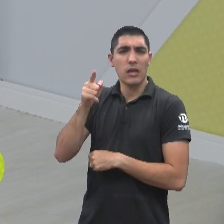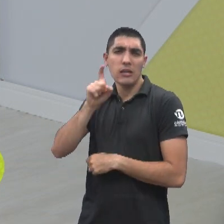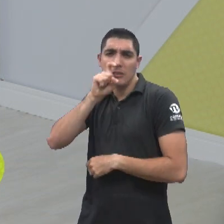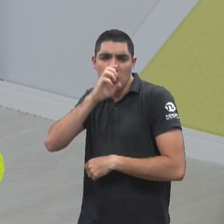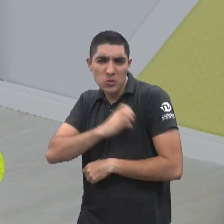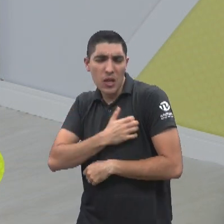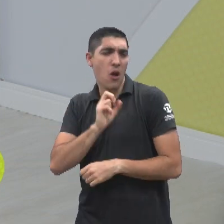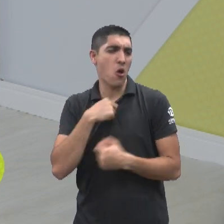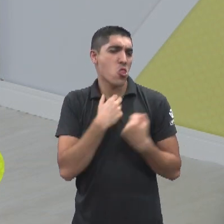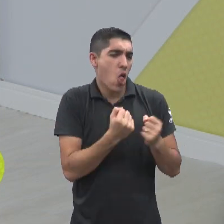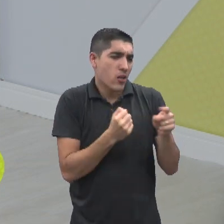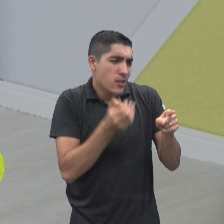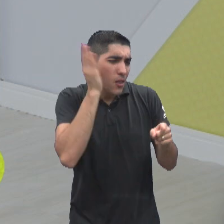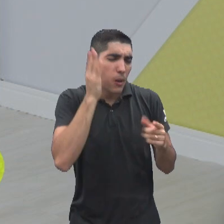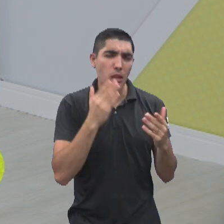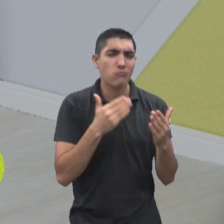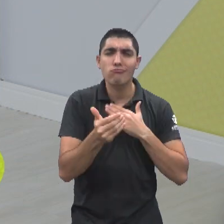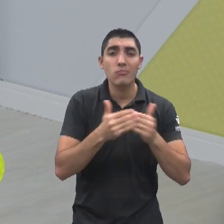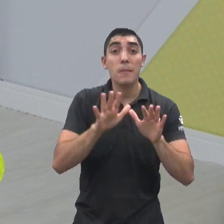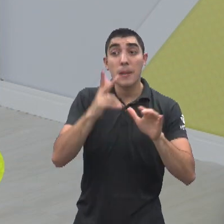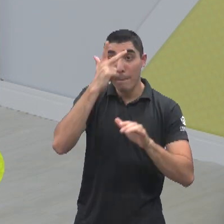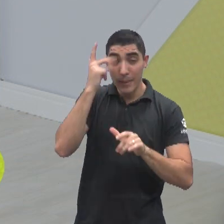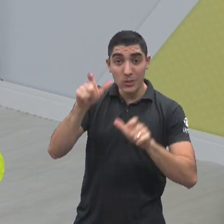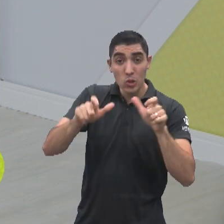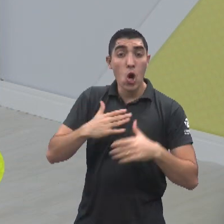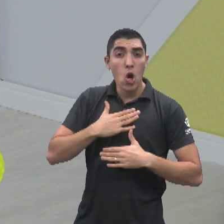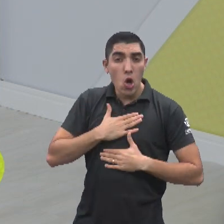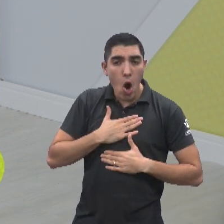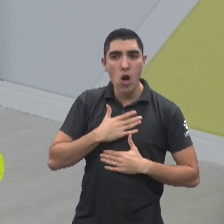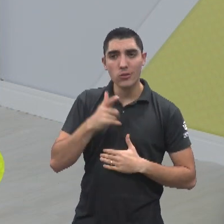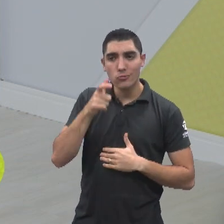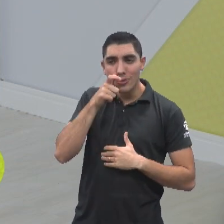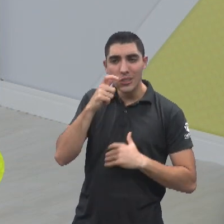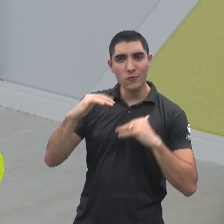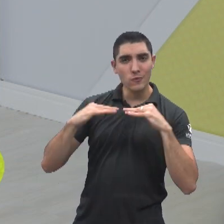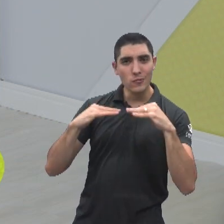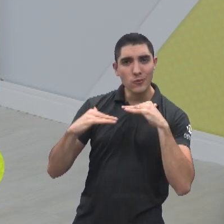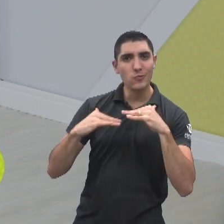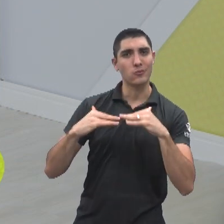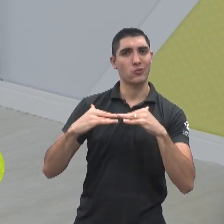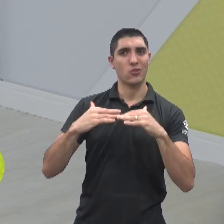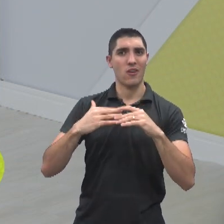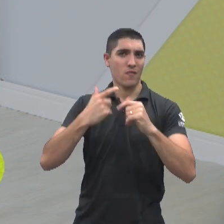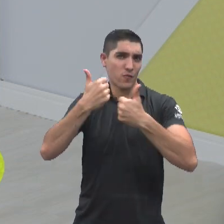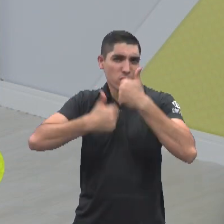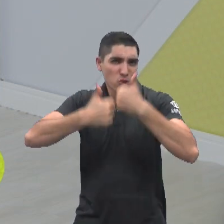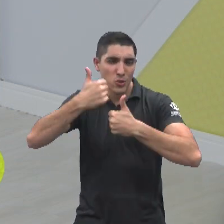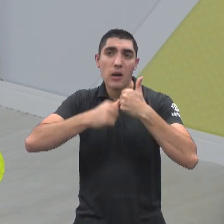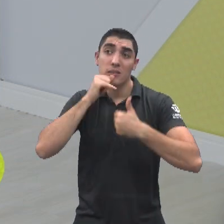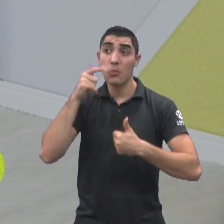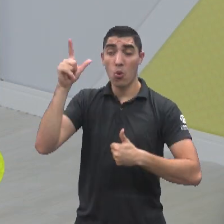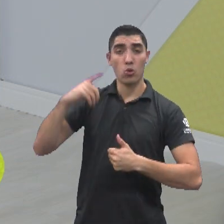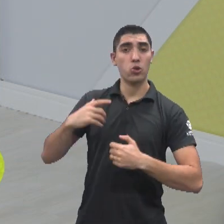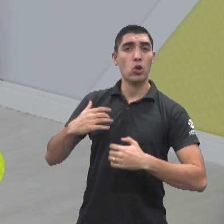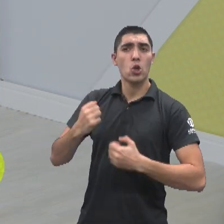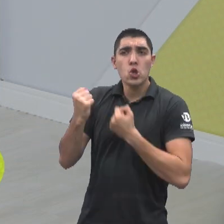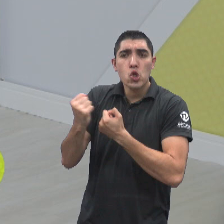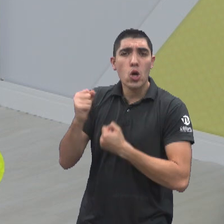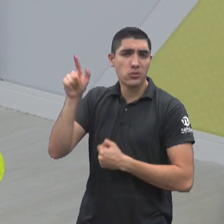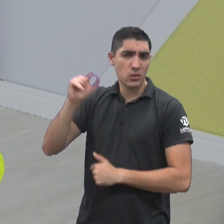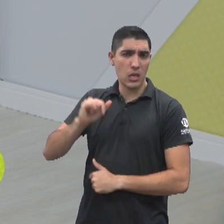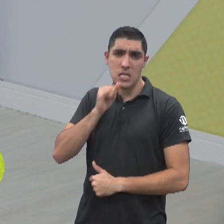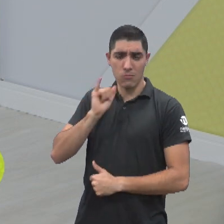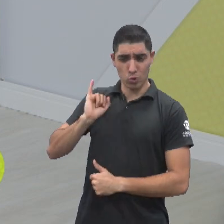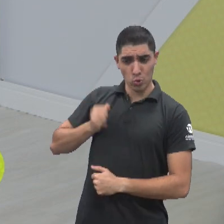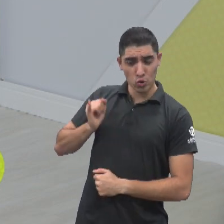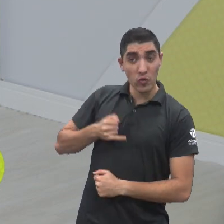futebol, que acompanha a Série A2, o cara que torce para o Juventus, o cara que torce para outras equipes aí que estão envolvidas diretamente na Série A2, um